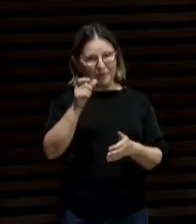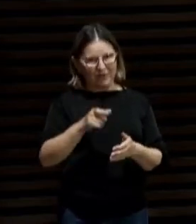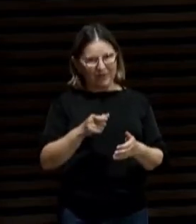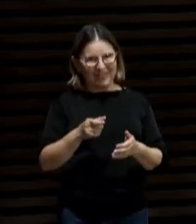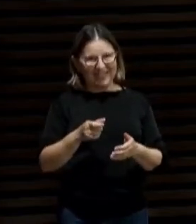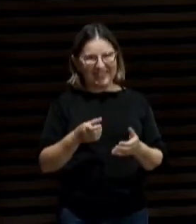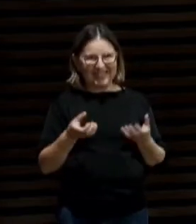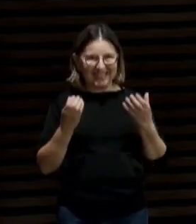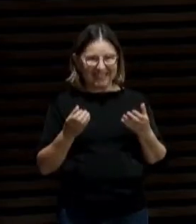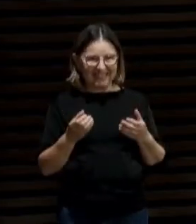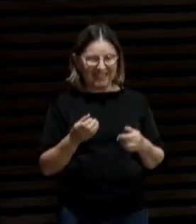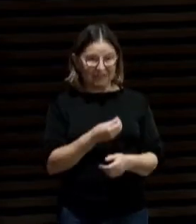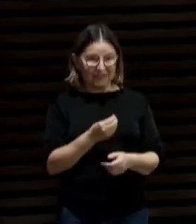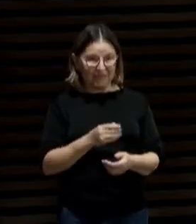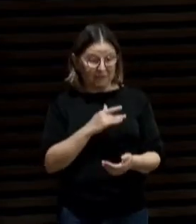será perseguido.